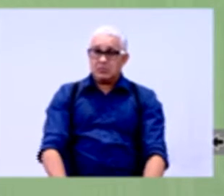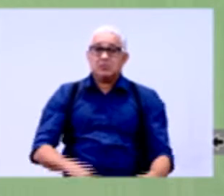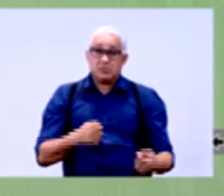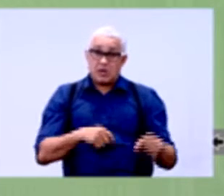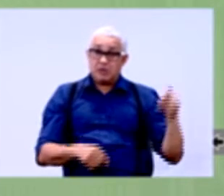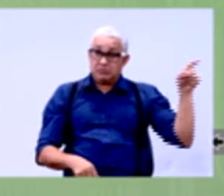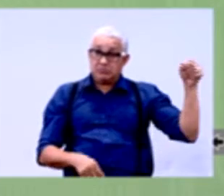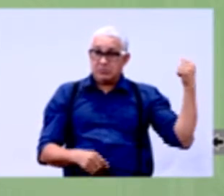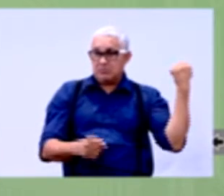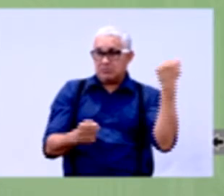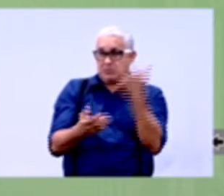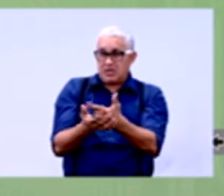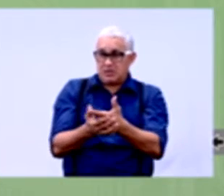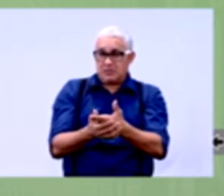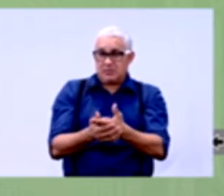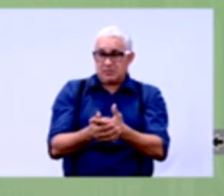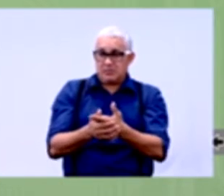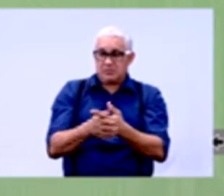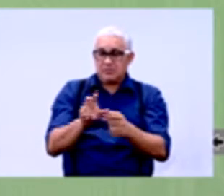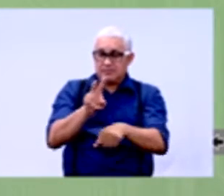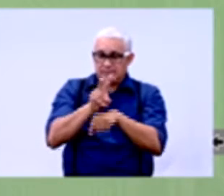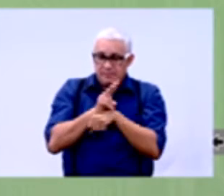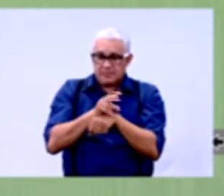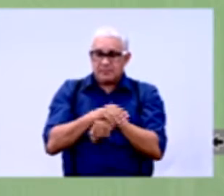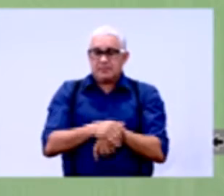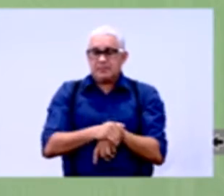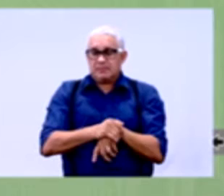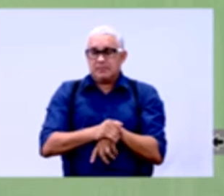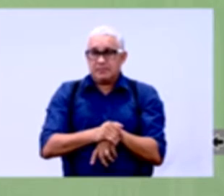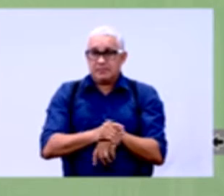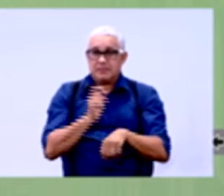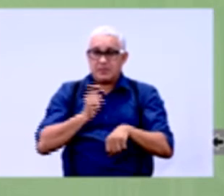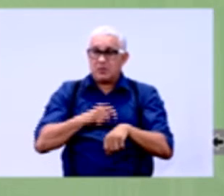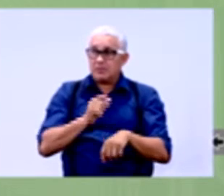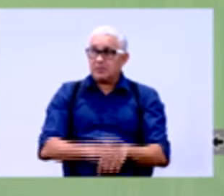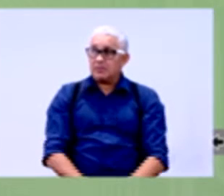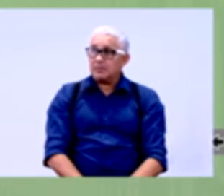pagar esse valor desse empréstimo que foi feito no momento.